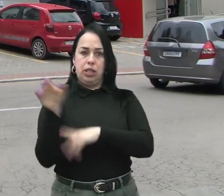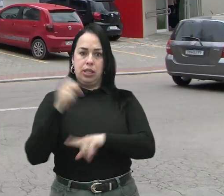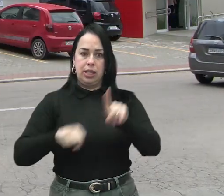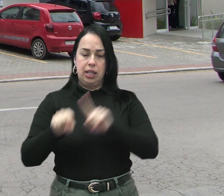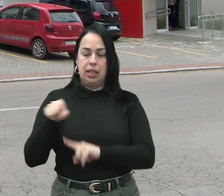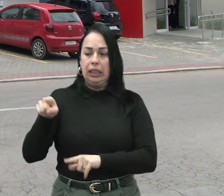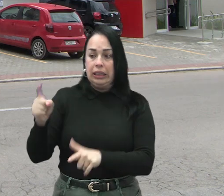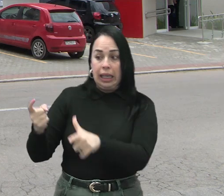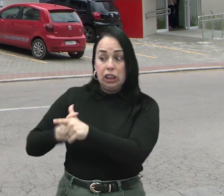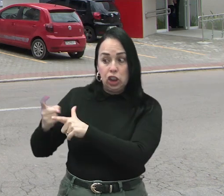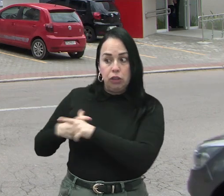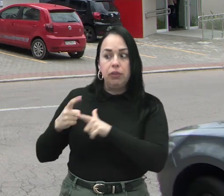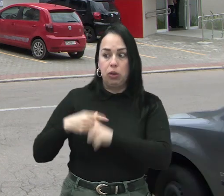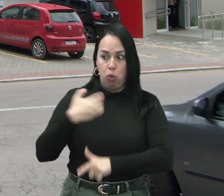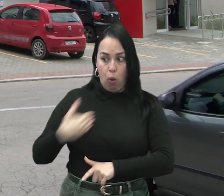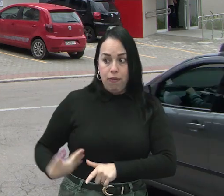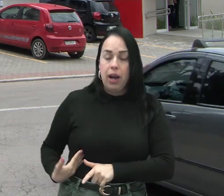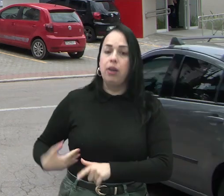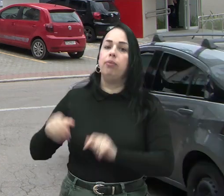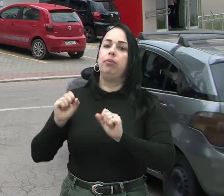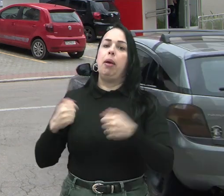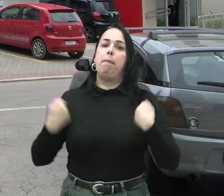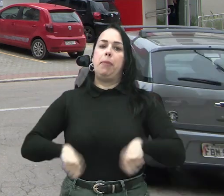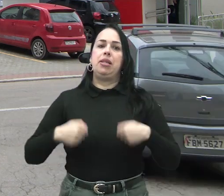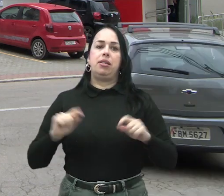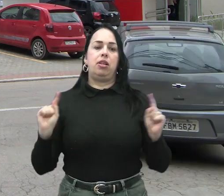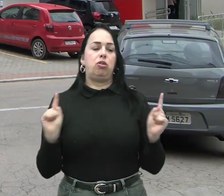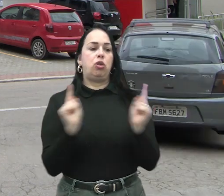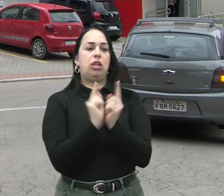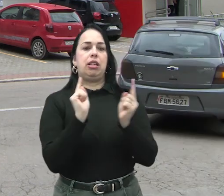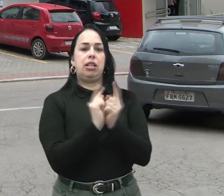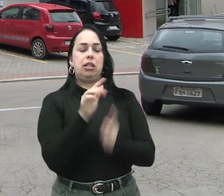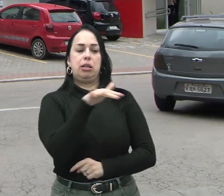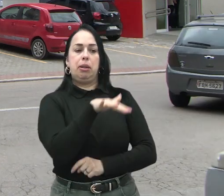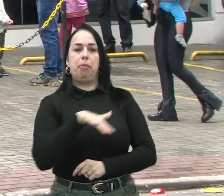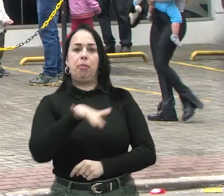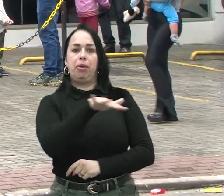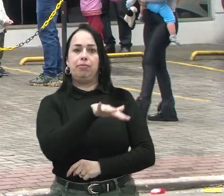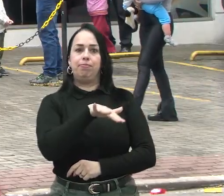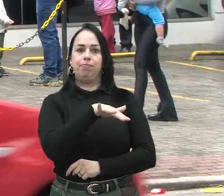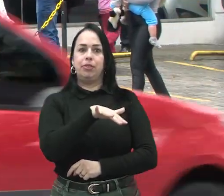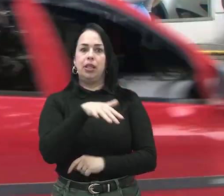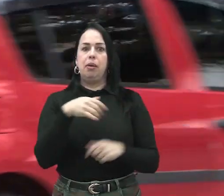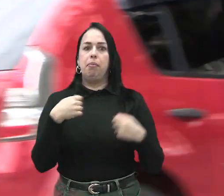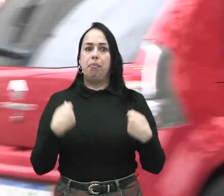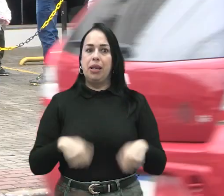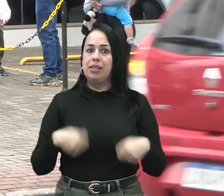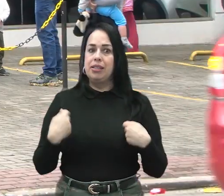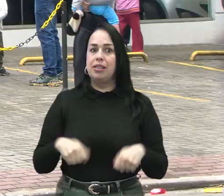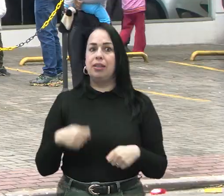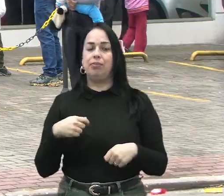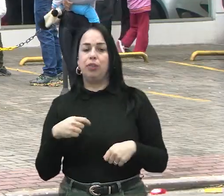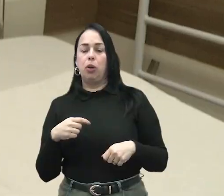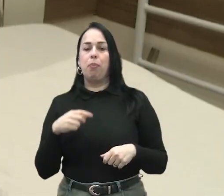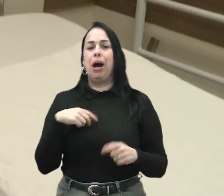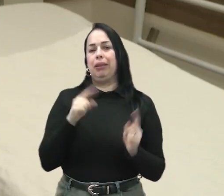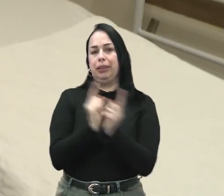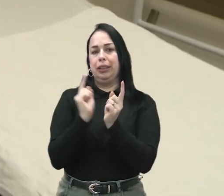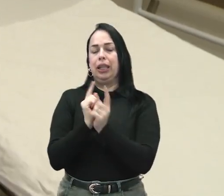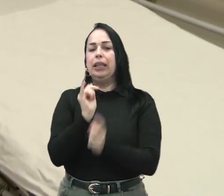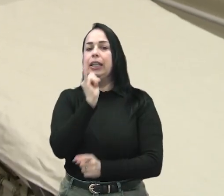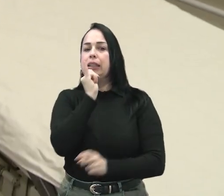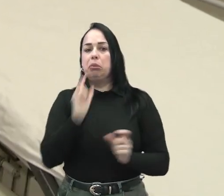quitem dívidas com a União, oferecendo atendimentos em especialidades que dependem de maior demanda,